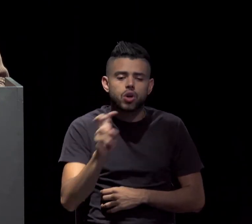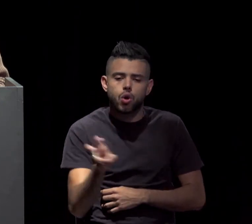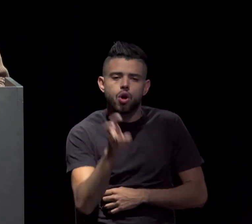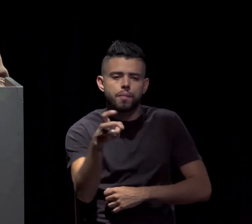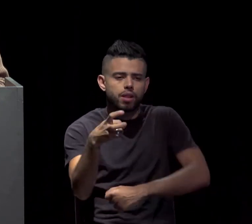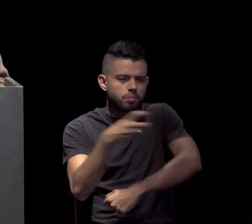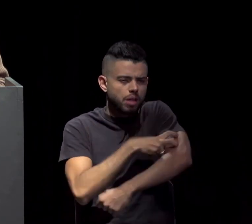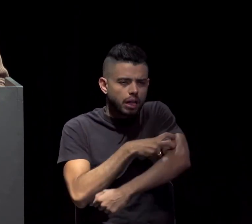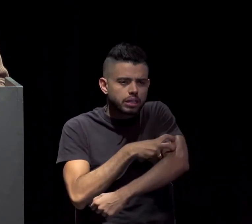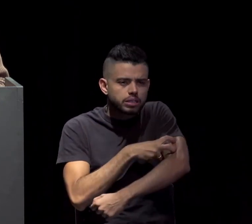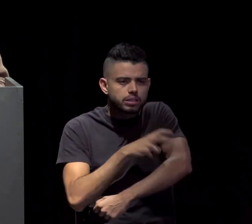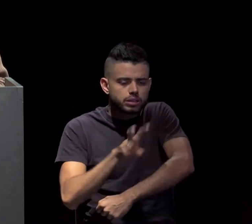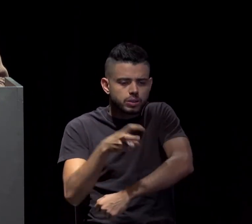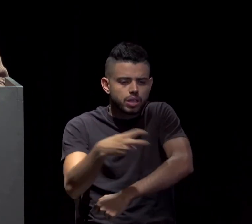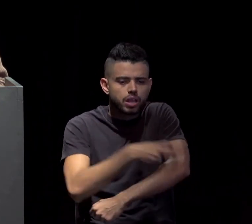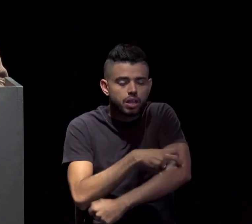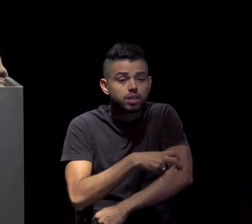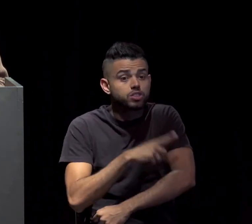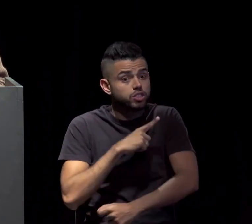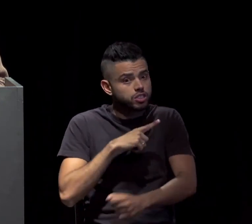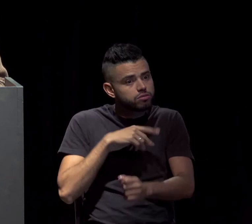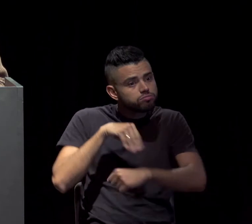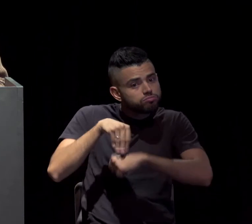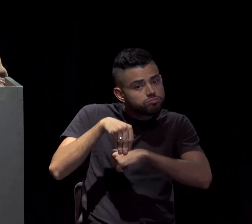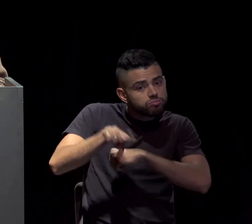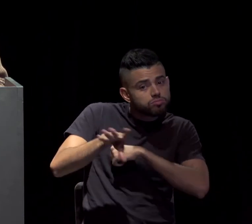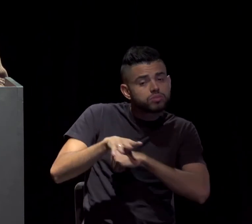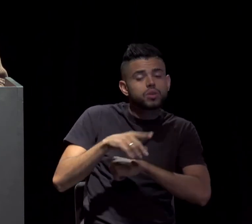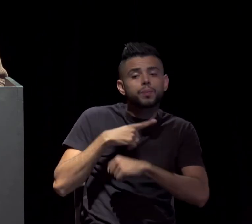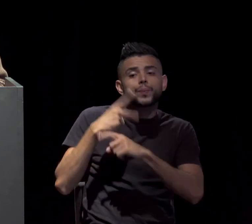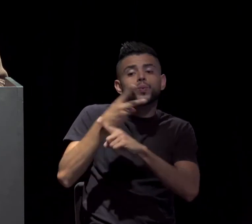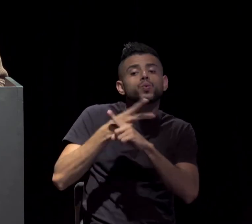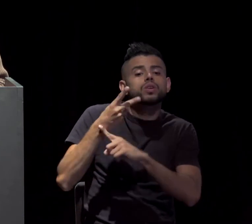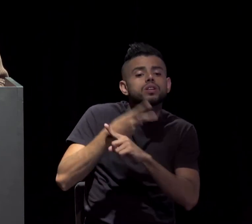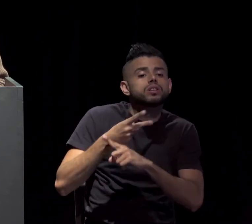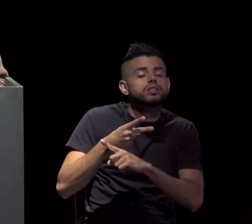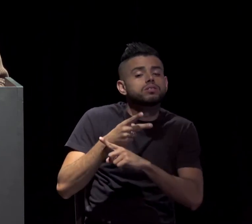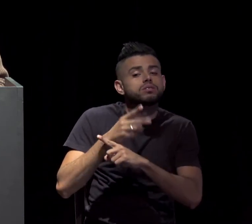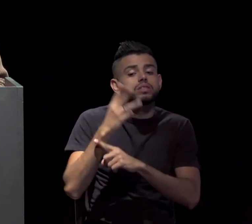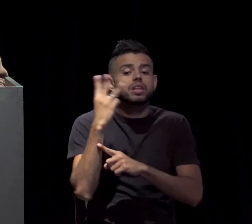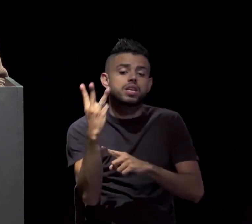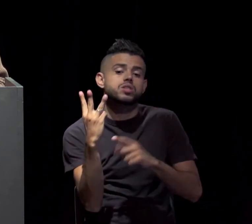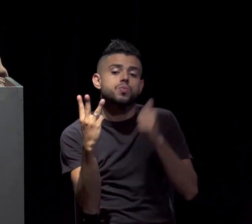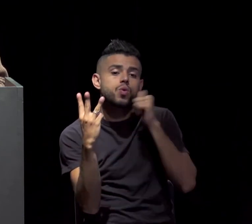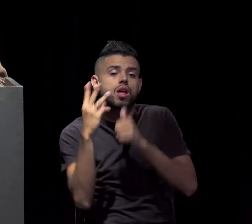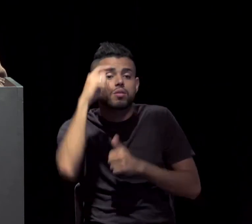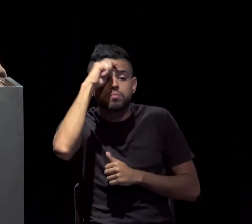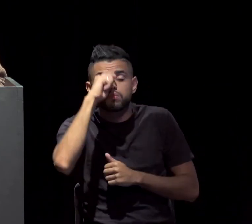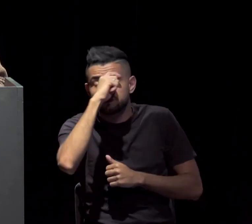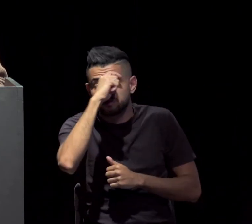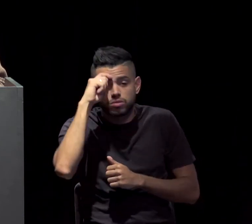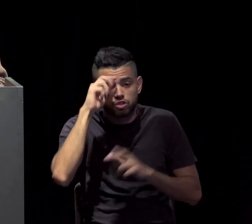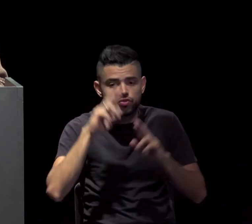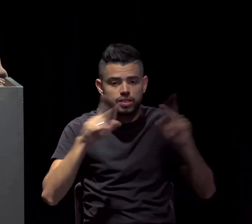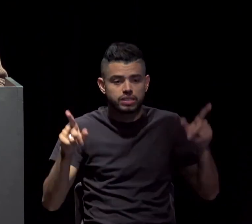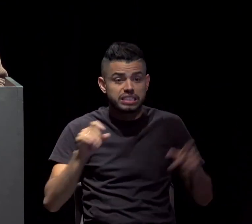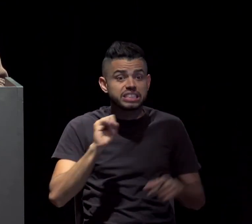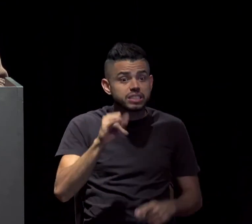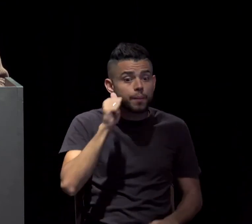cobra, haviam as indicações. Procure 3 benzedeiras diferentes. A terceira, se for negra, o resultado é